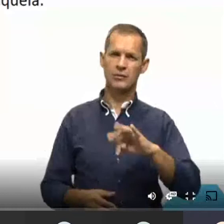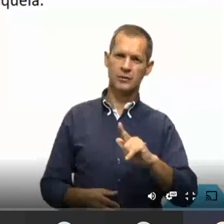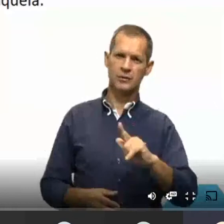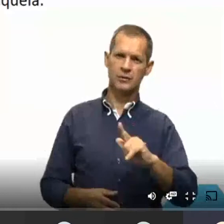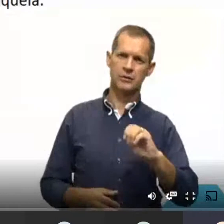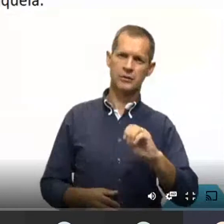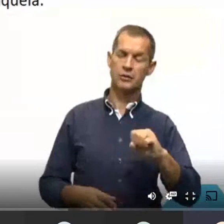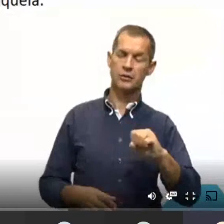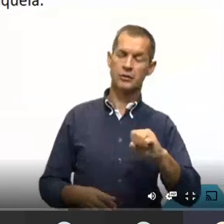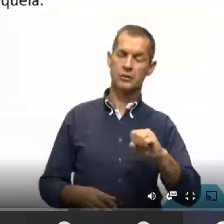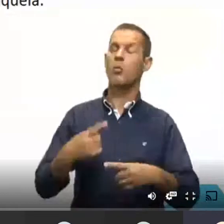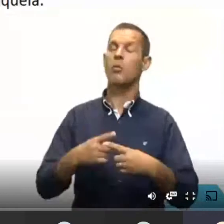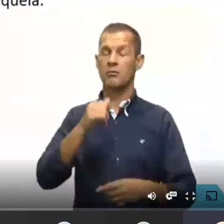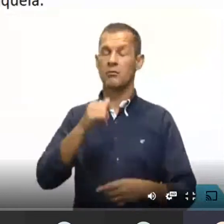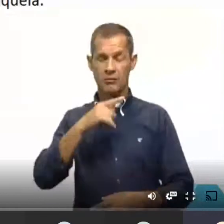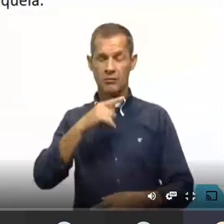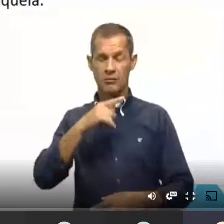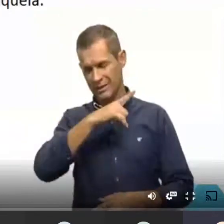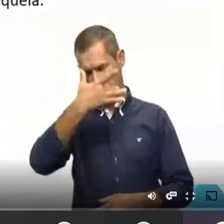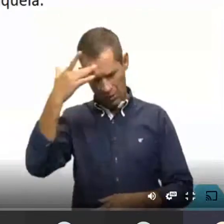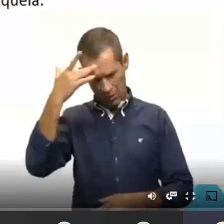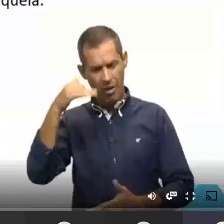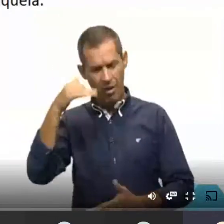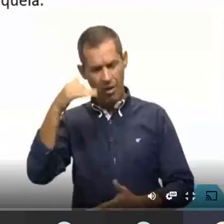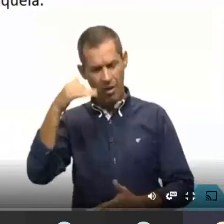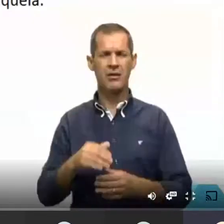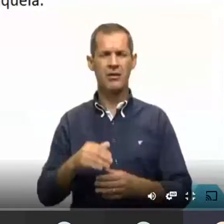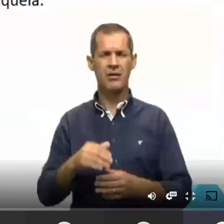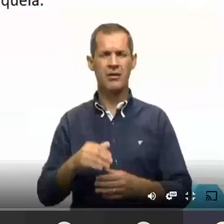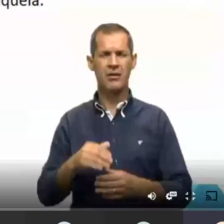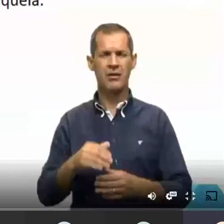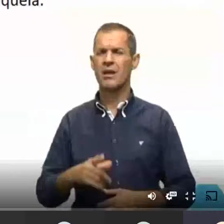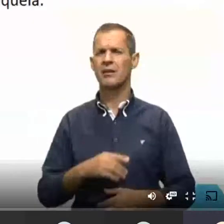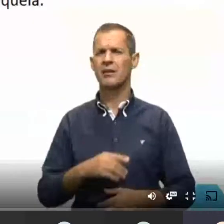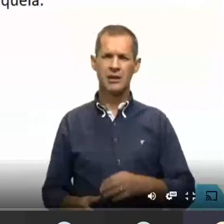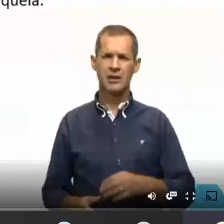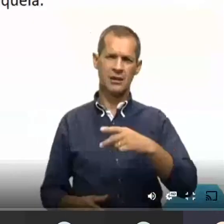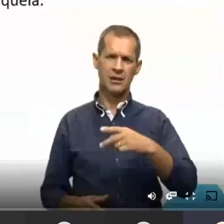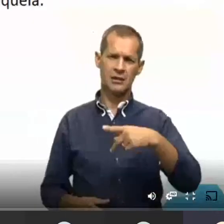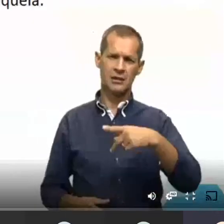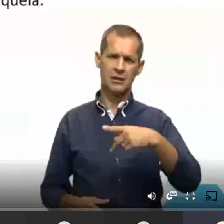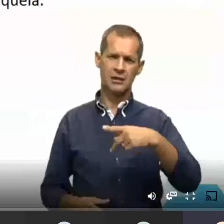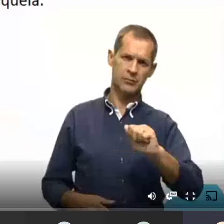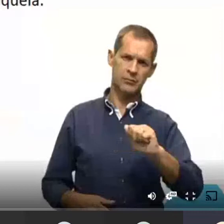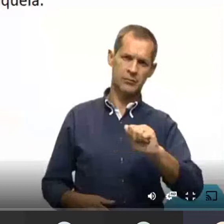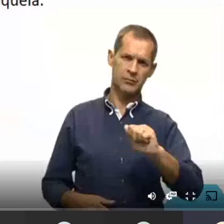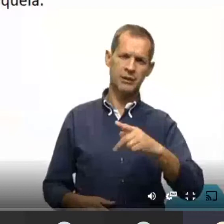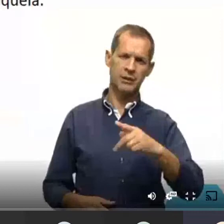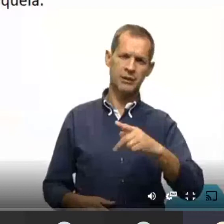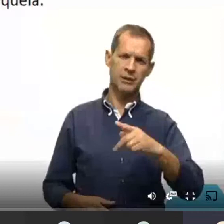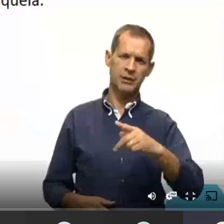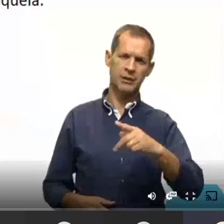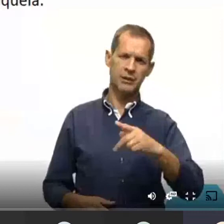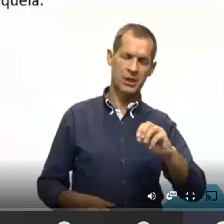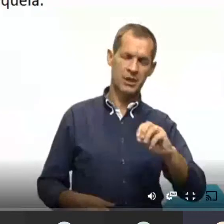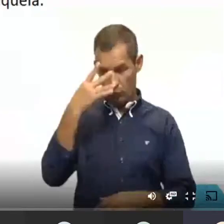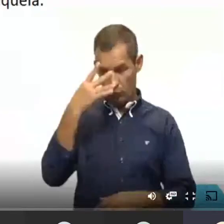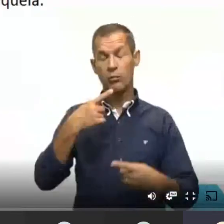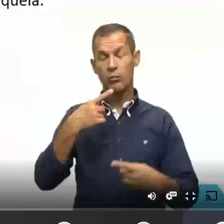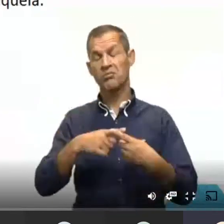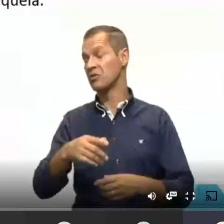por exemplo, né? Por isso que existem algumas pessoas, até tem pigarro as pessoas que fumam, porque eles perderam essa